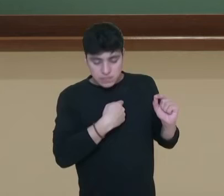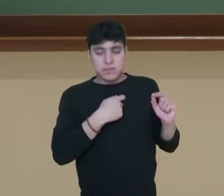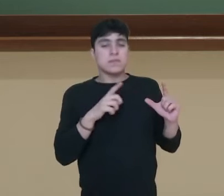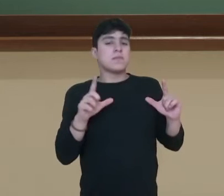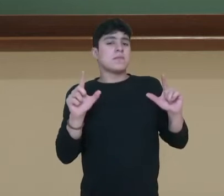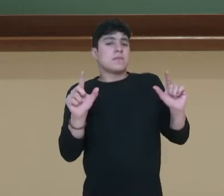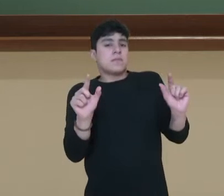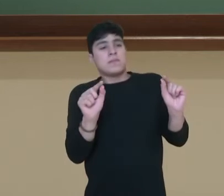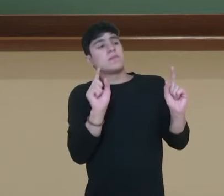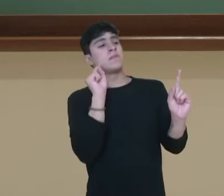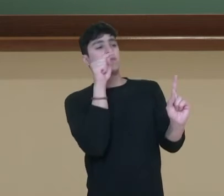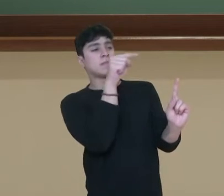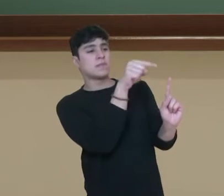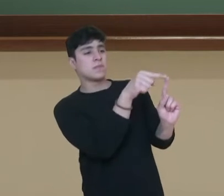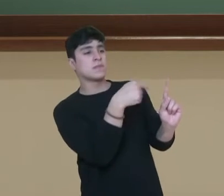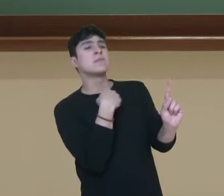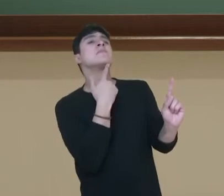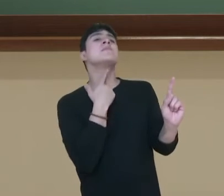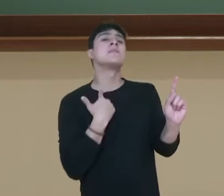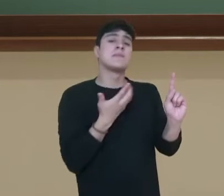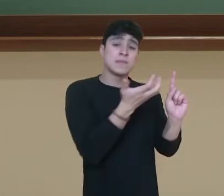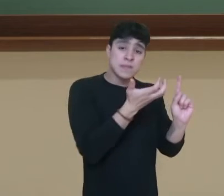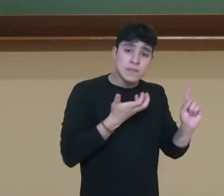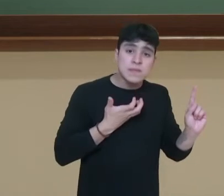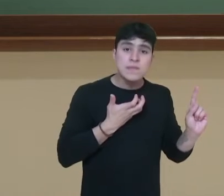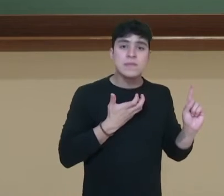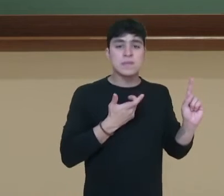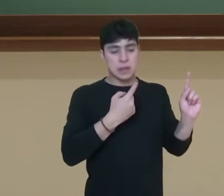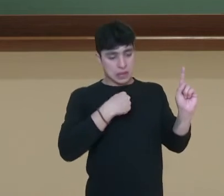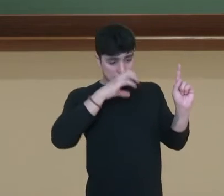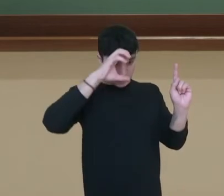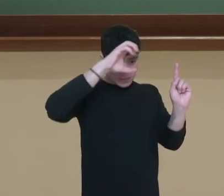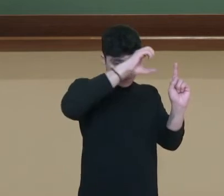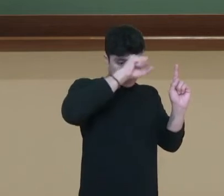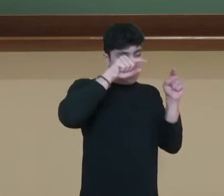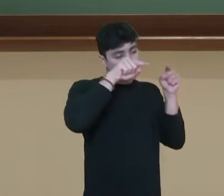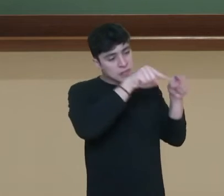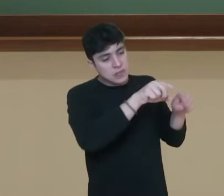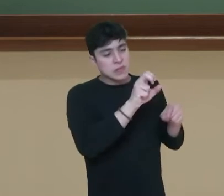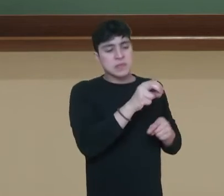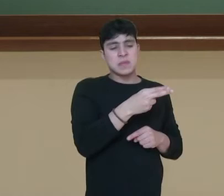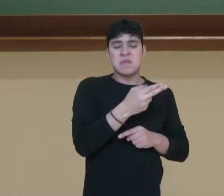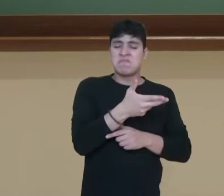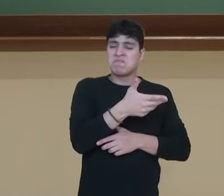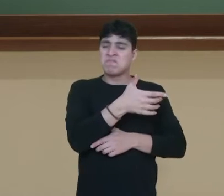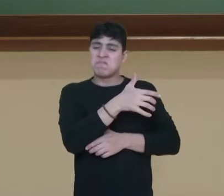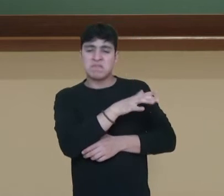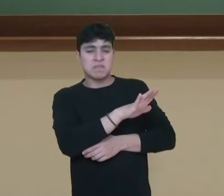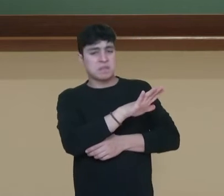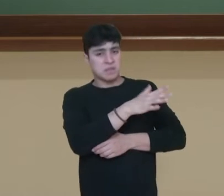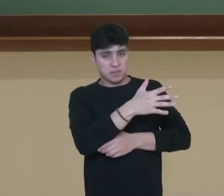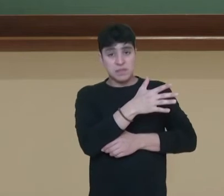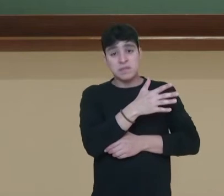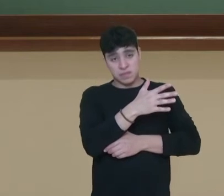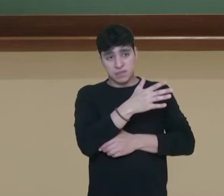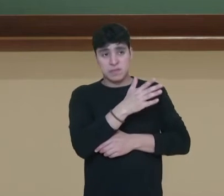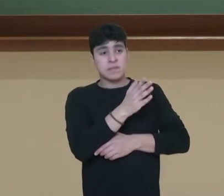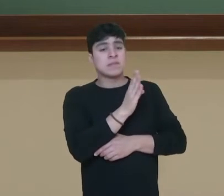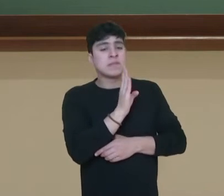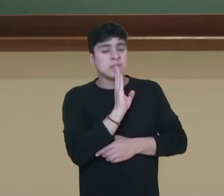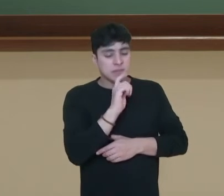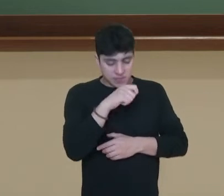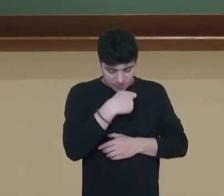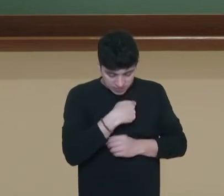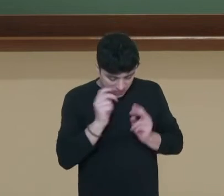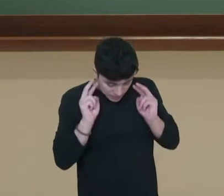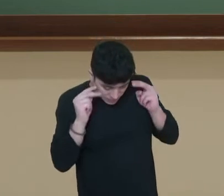eu queria com isso? Então, eu aprendi o que eu queria ou ficou mais ou menos? E o autoconhecimento, vamos tentar